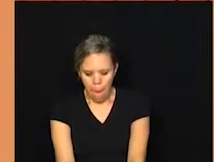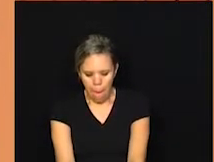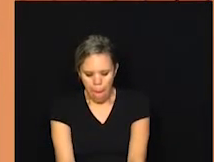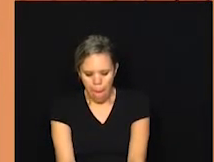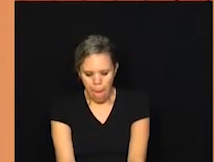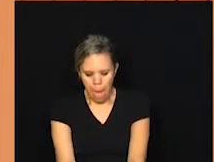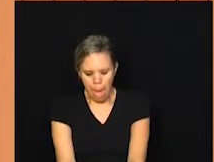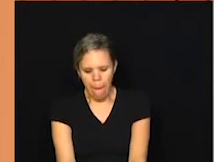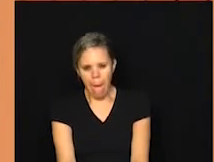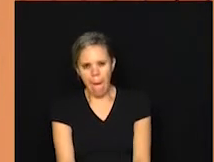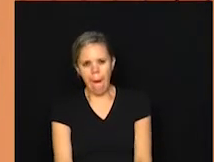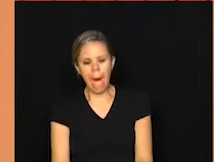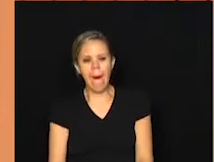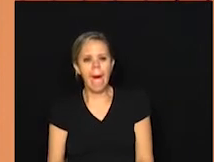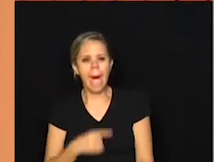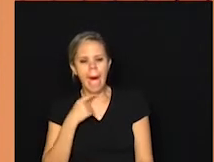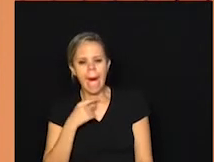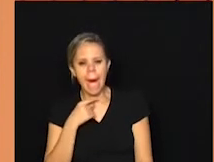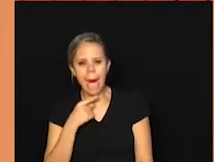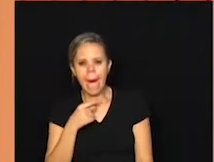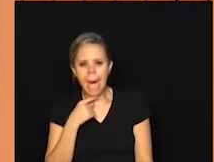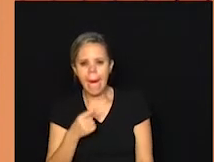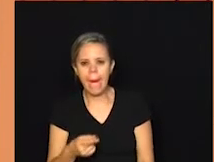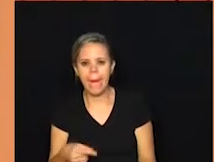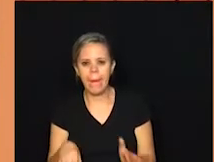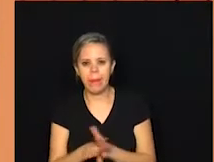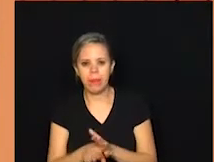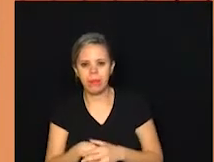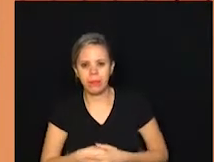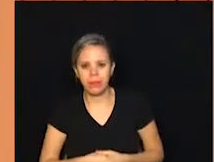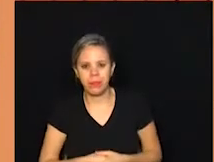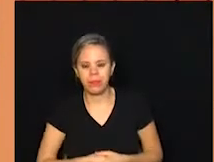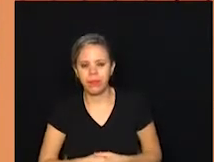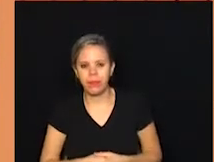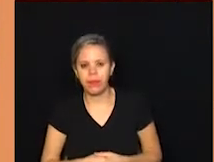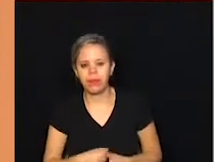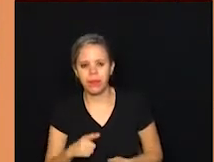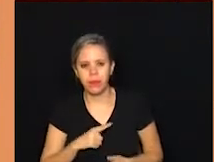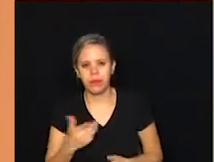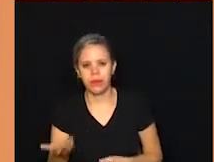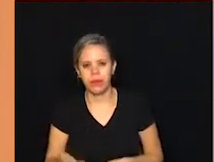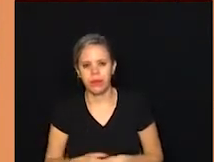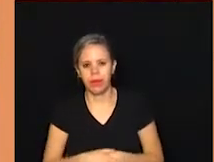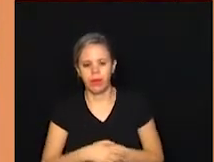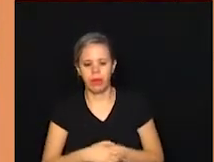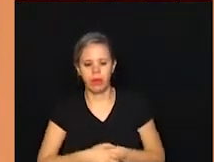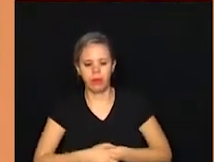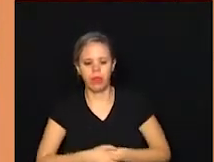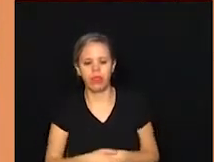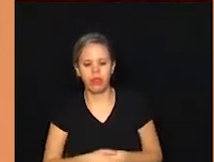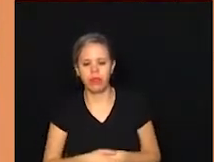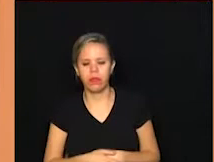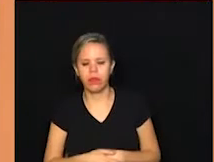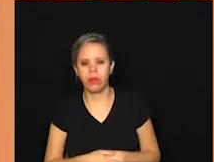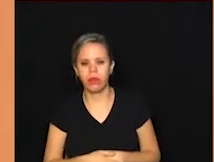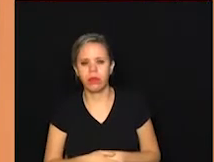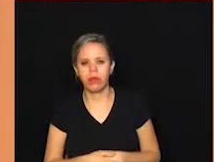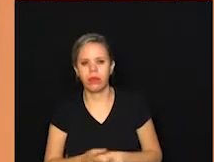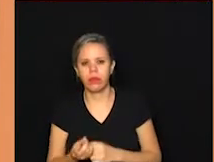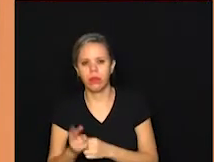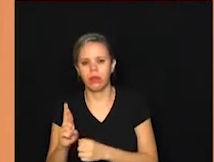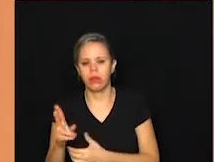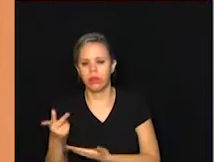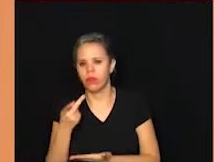E essas são as considerações que a gente tem aqui. Doutor Tagino, você que